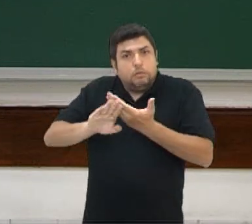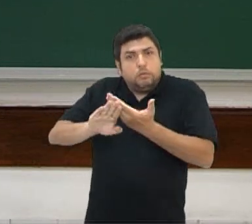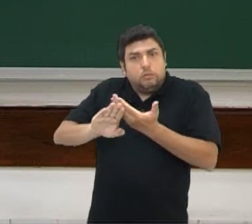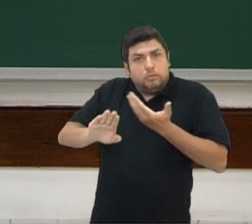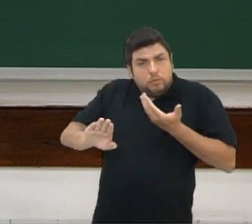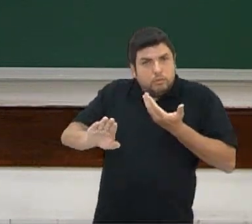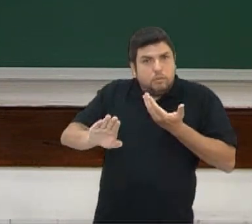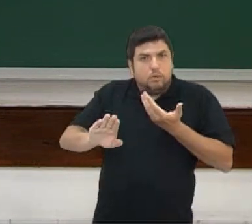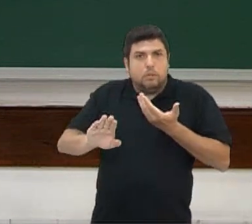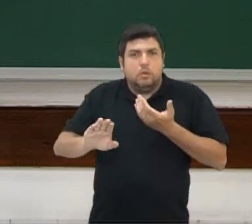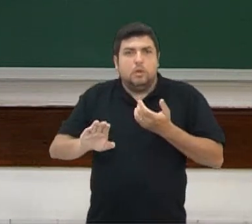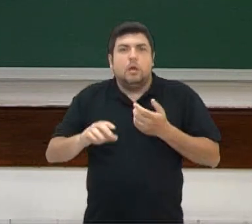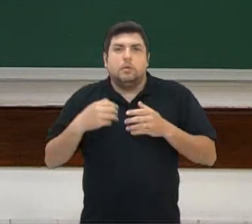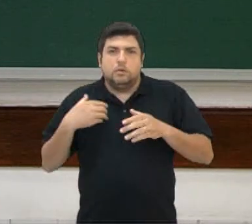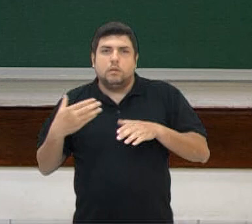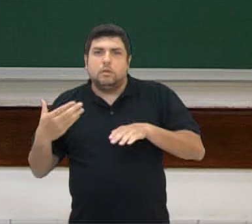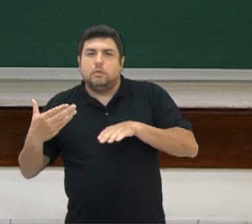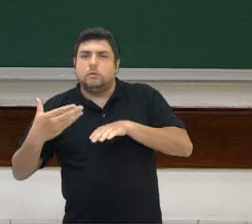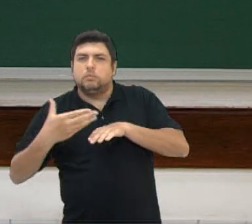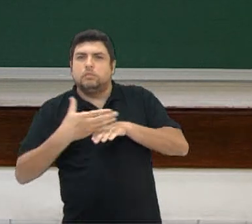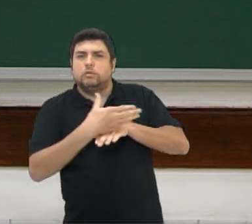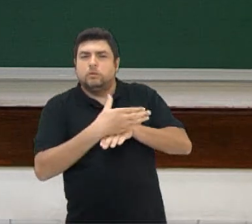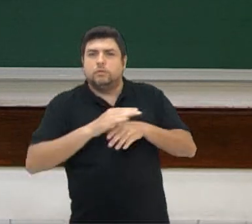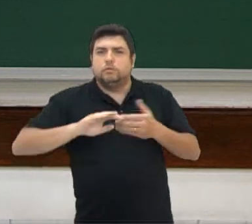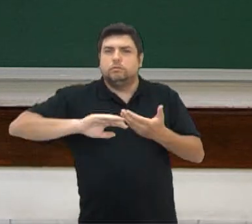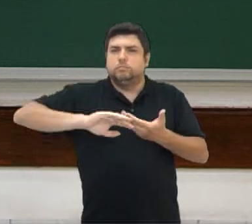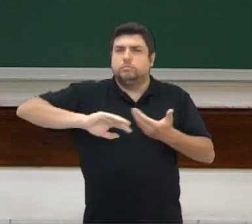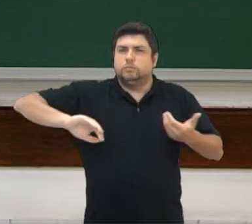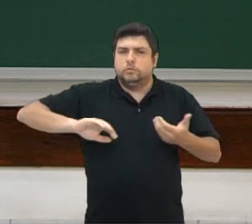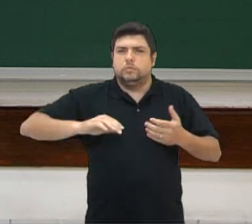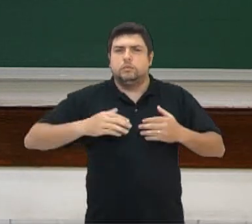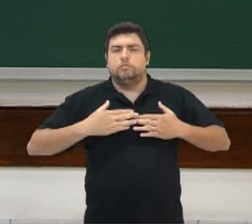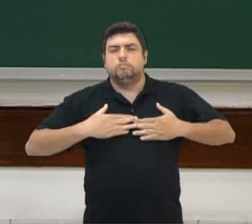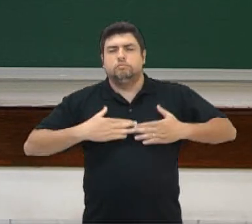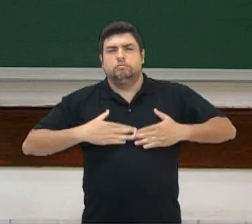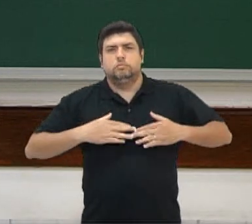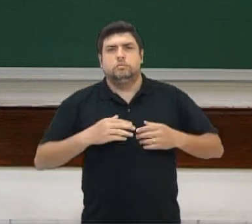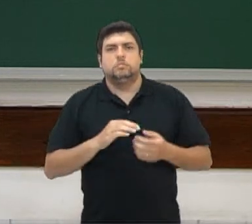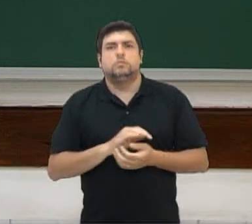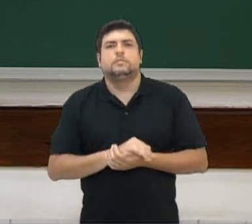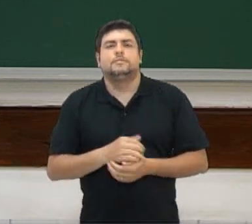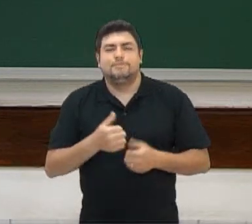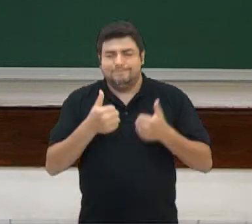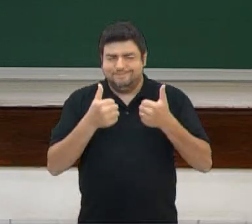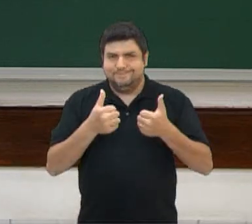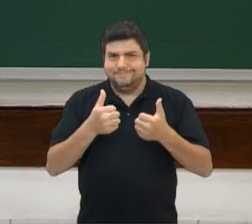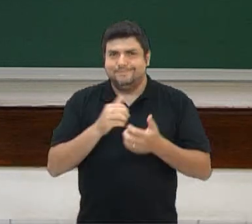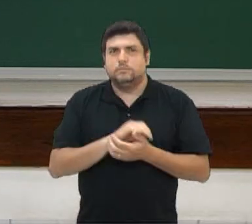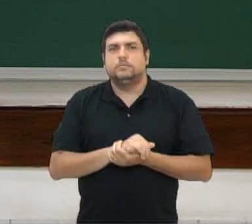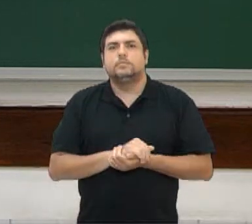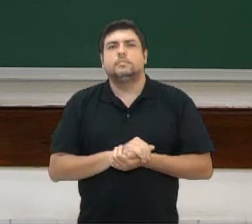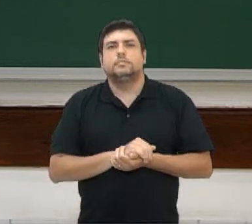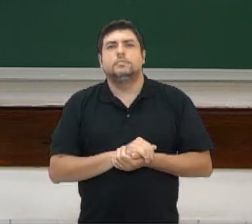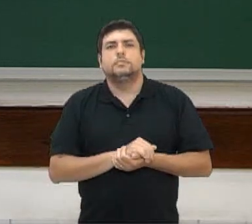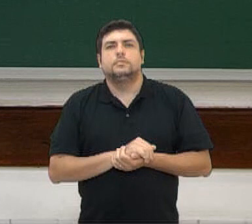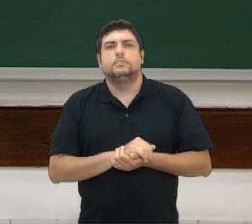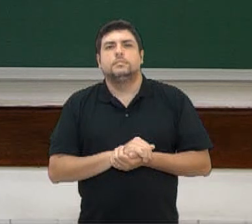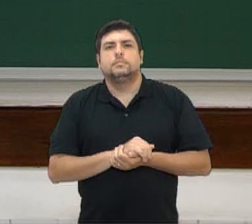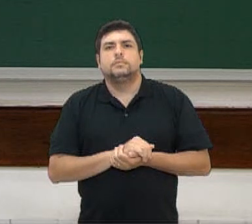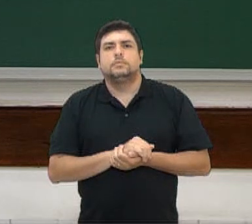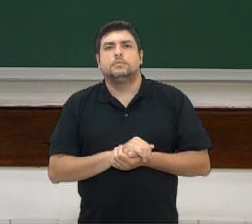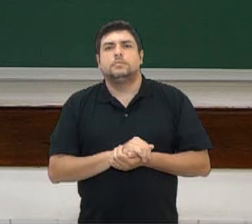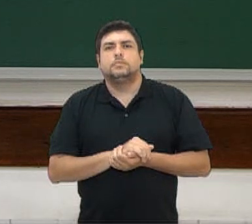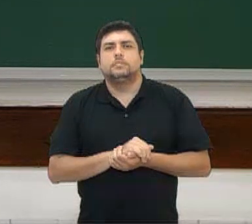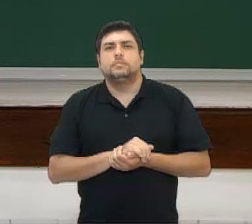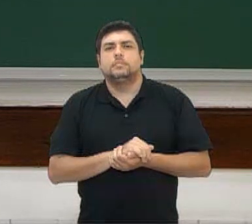a sua perspectiva social de mundo. Bacana, pessoal? Então, vamos lá, né, compreender aqui mais